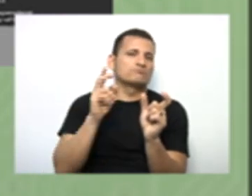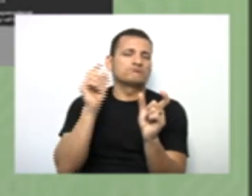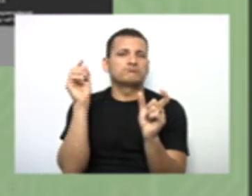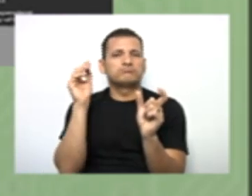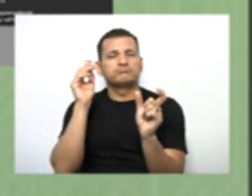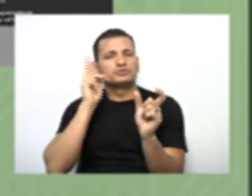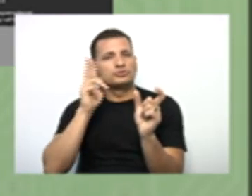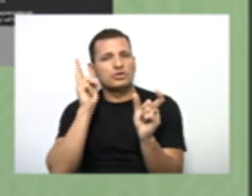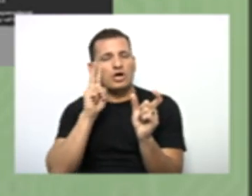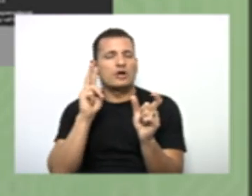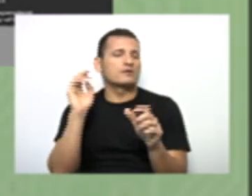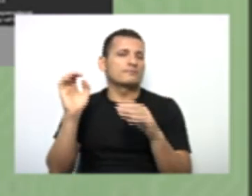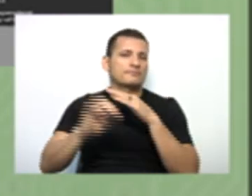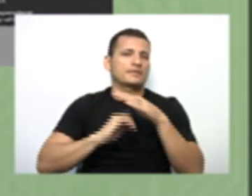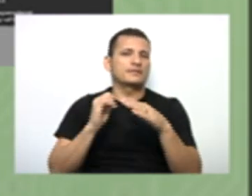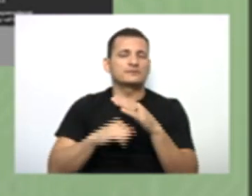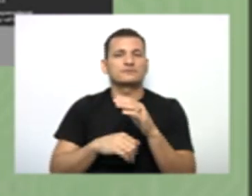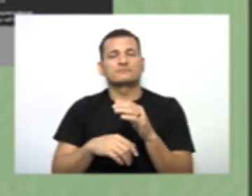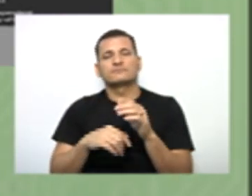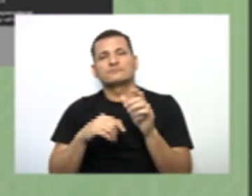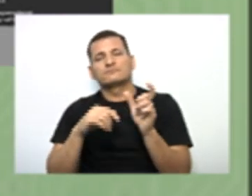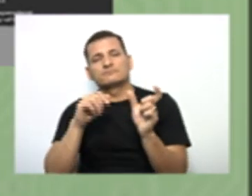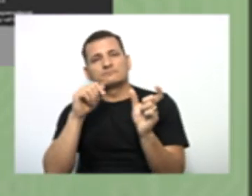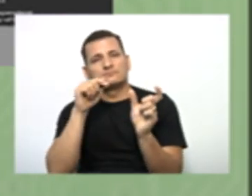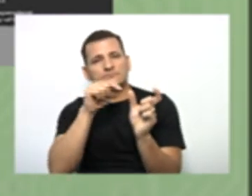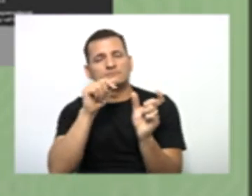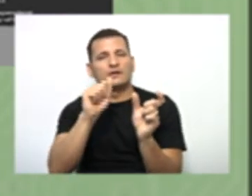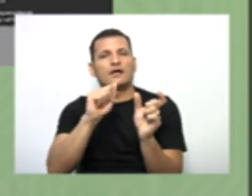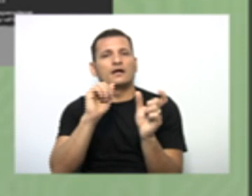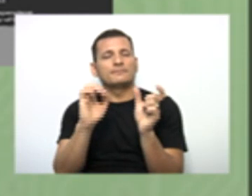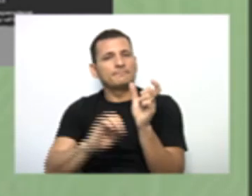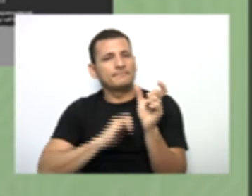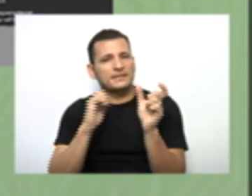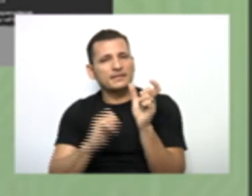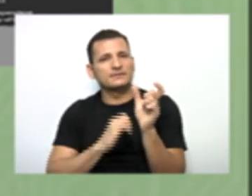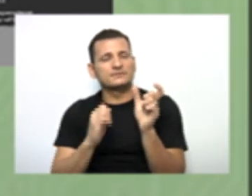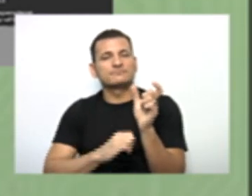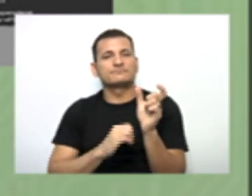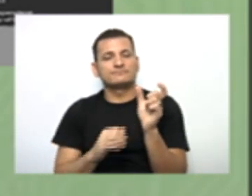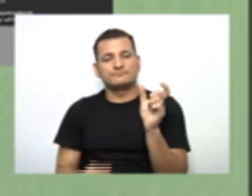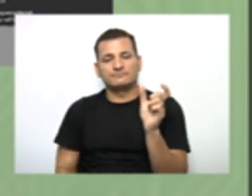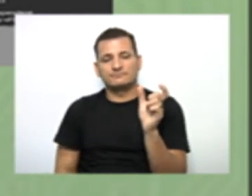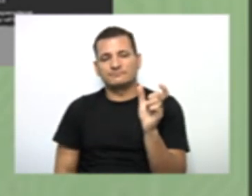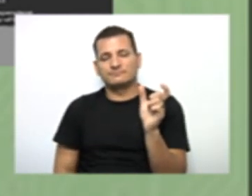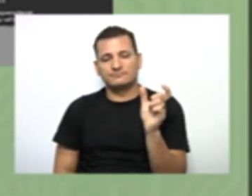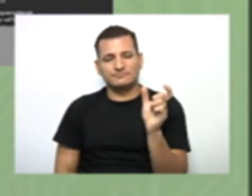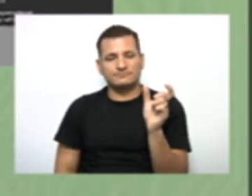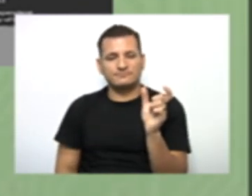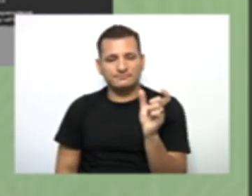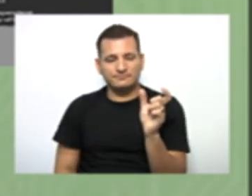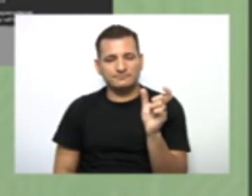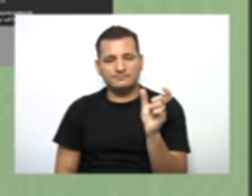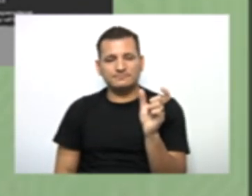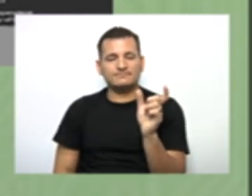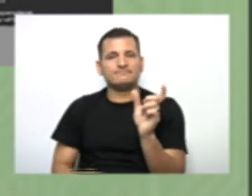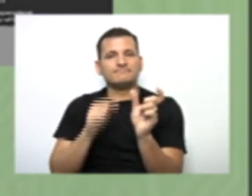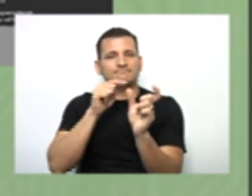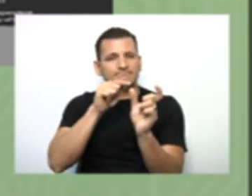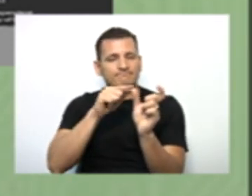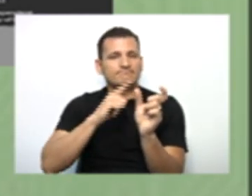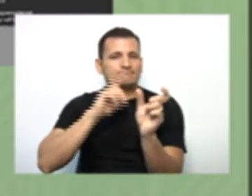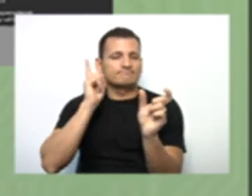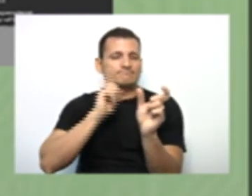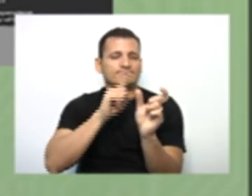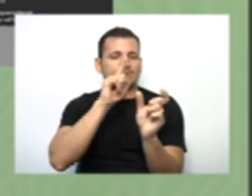da Empresa, a Empresa. E aí dentro do menu, mais ou menos por aqui, aí sim vai ficar